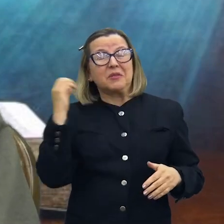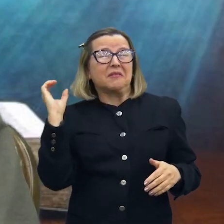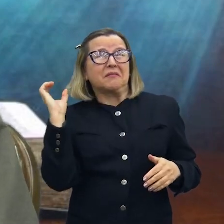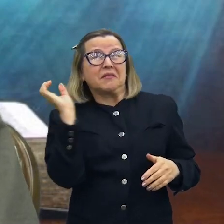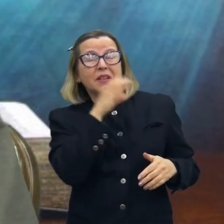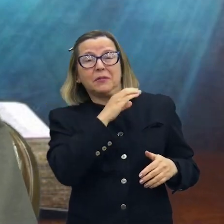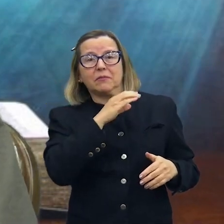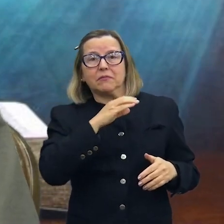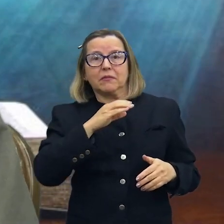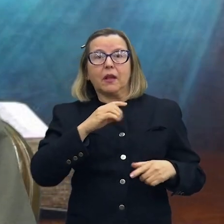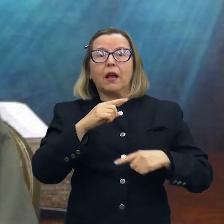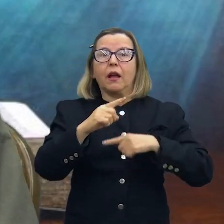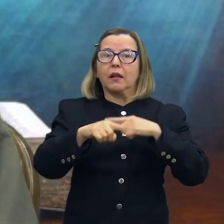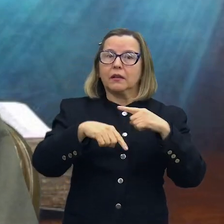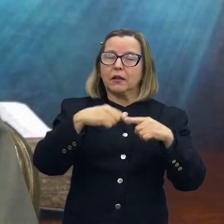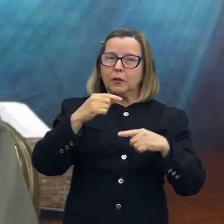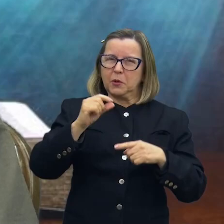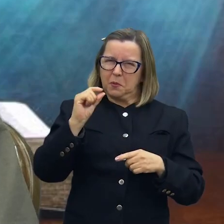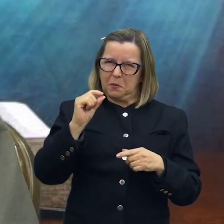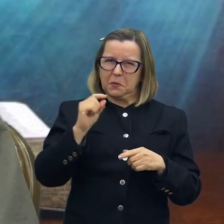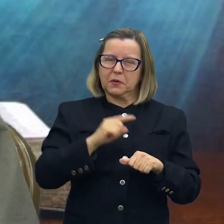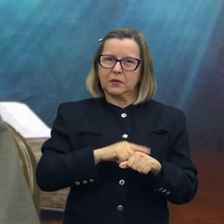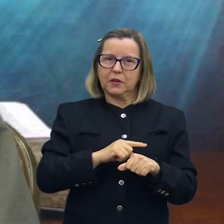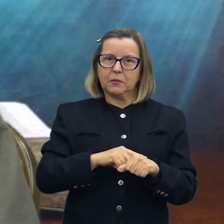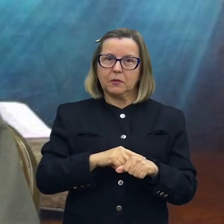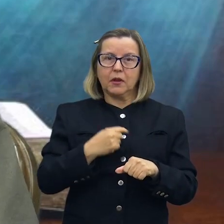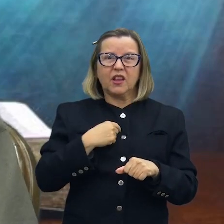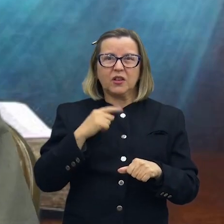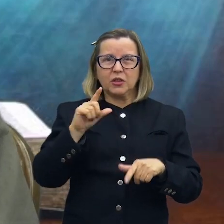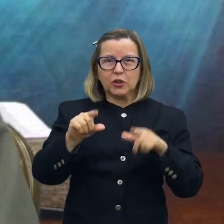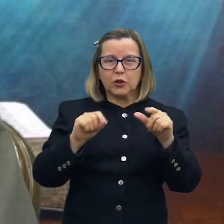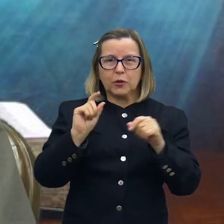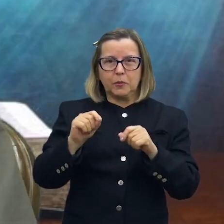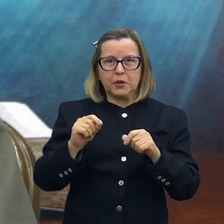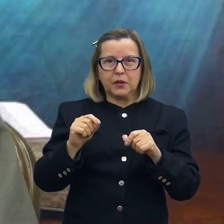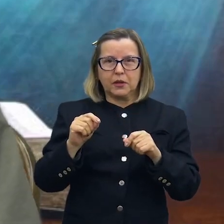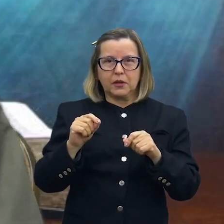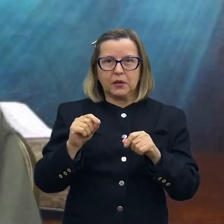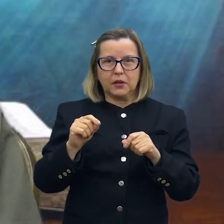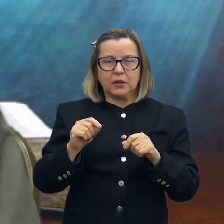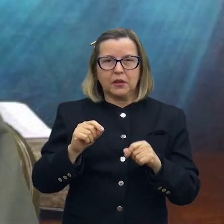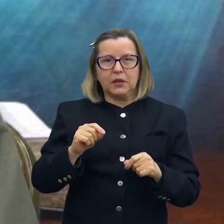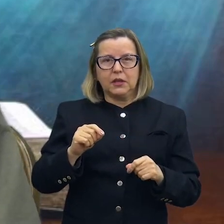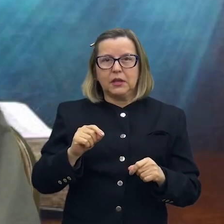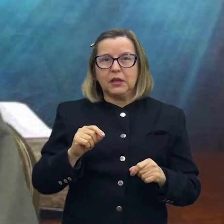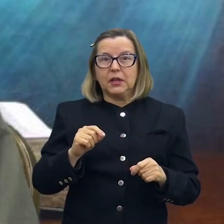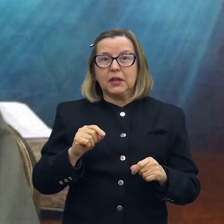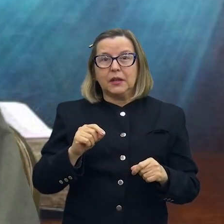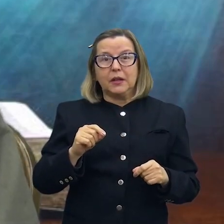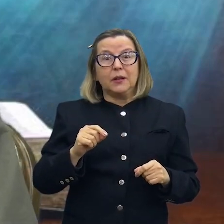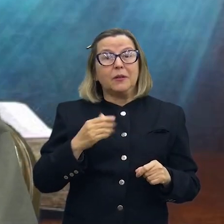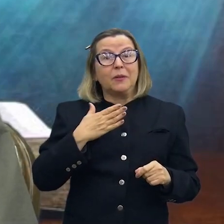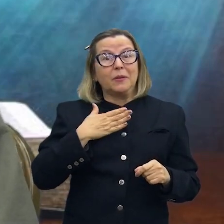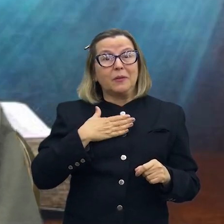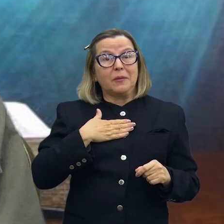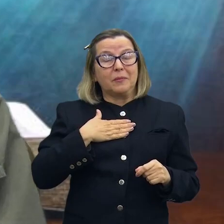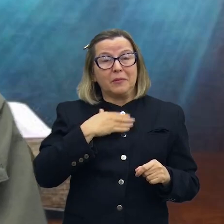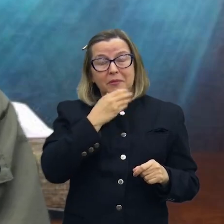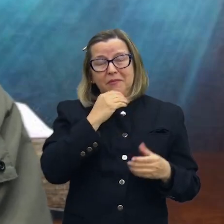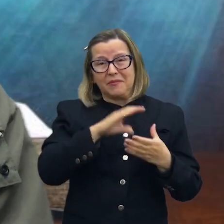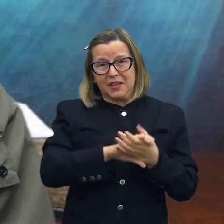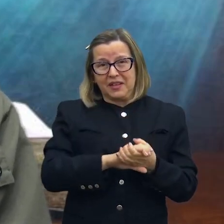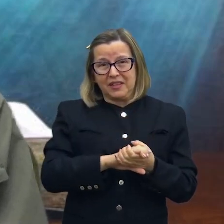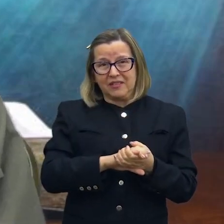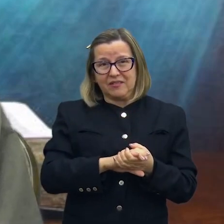Depois de pouco tempo, eu descobri que a nossa vida financeira era um desastre. Ele me deixou um monte de dívidas. O